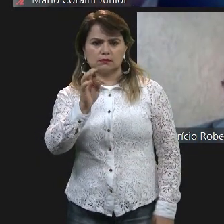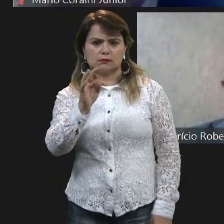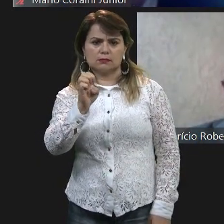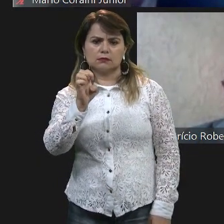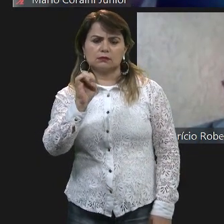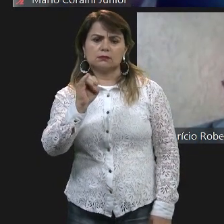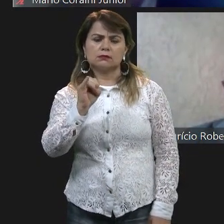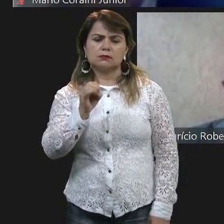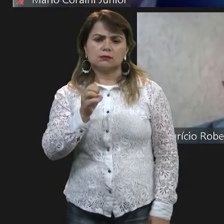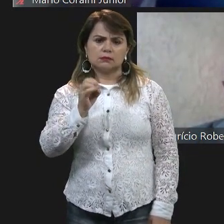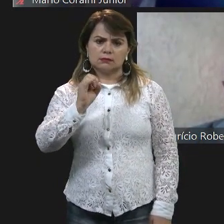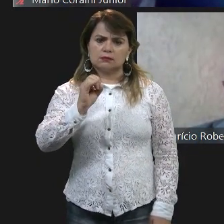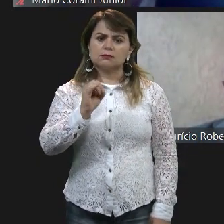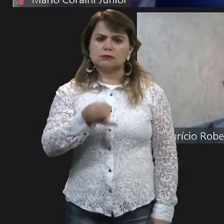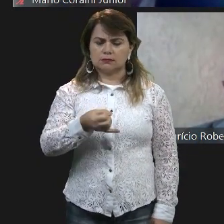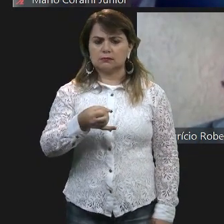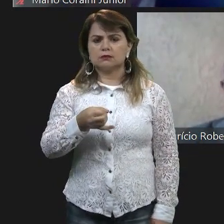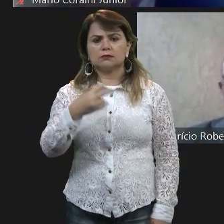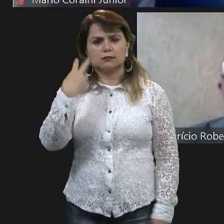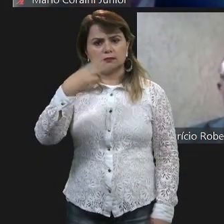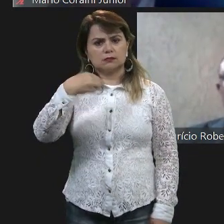Sim. Vereador João Dubar?